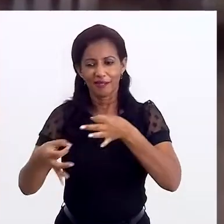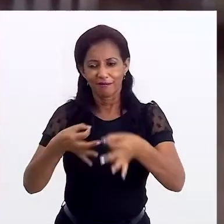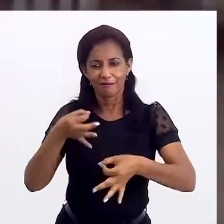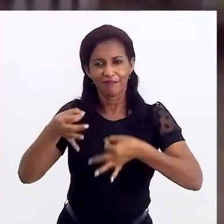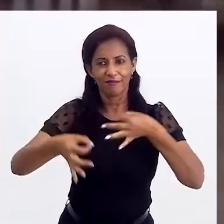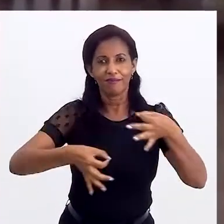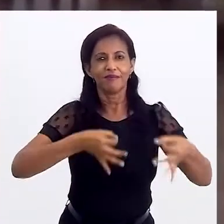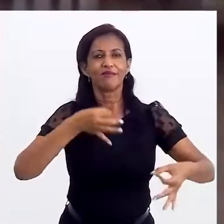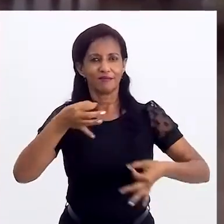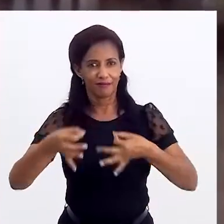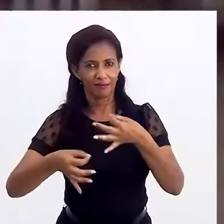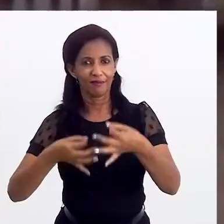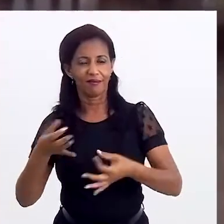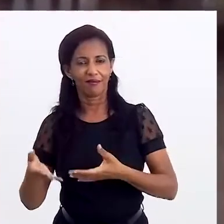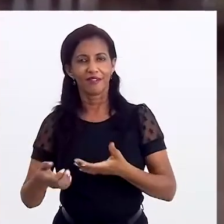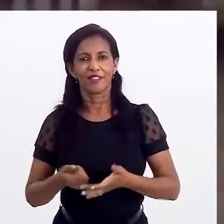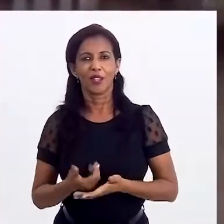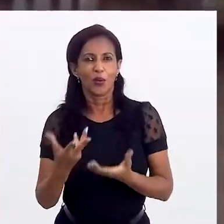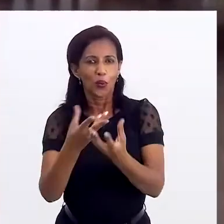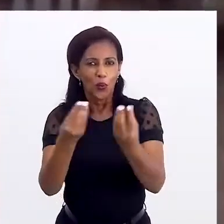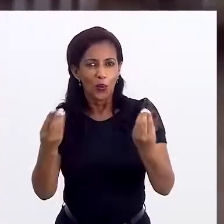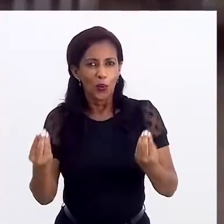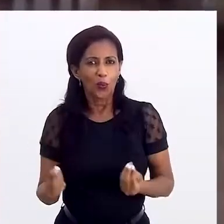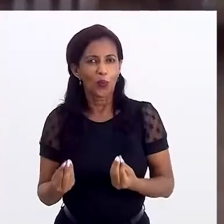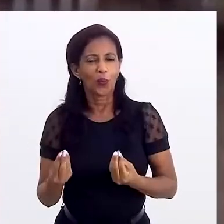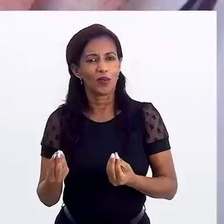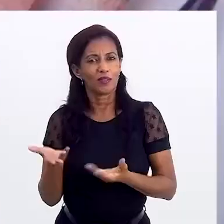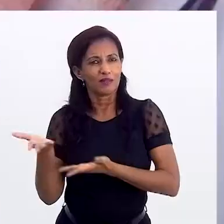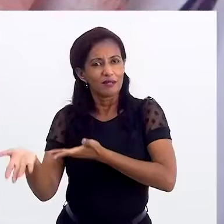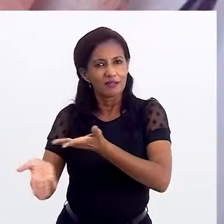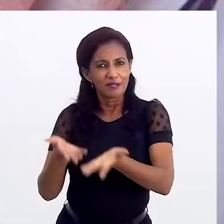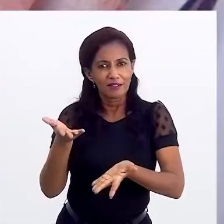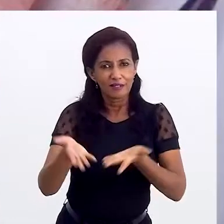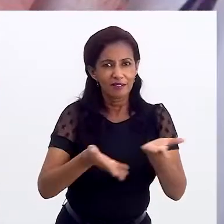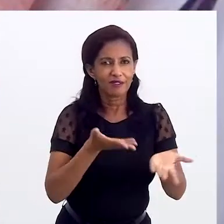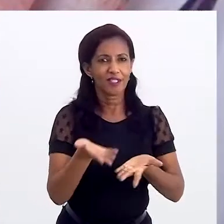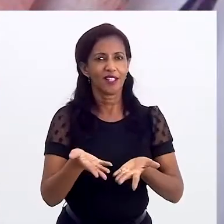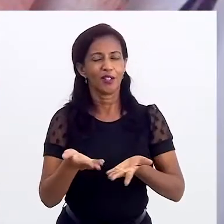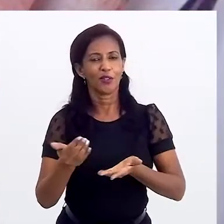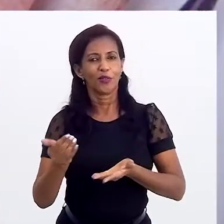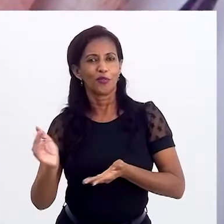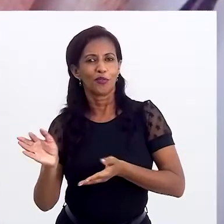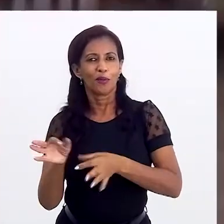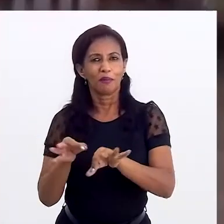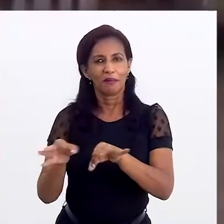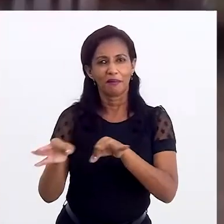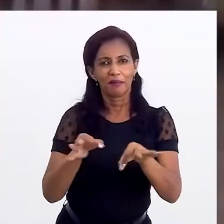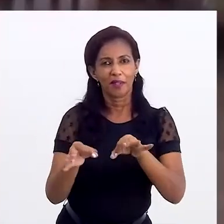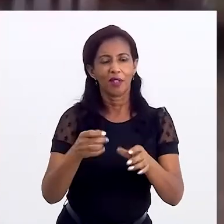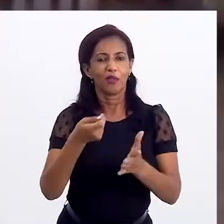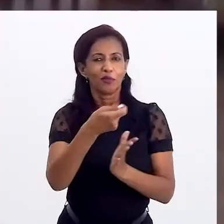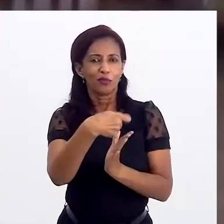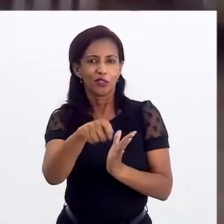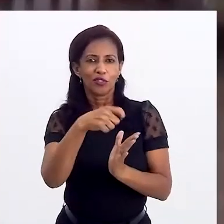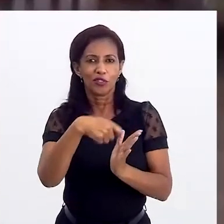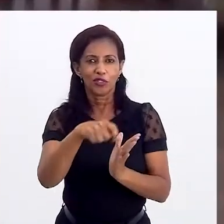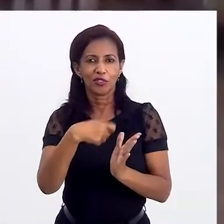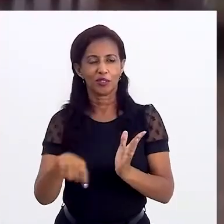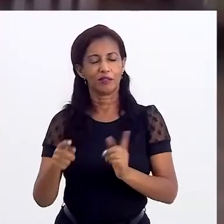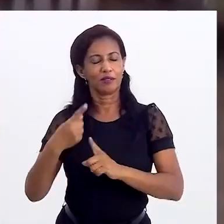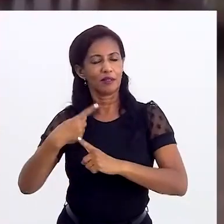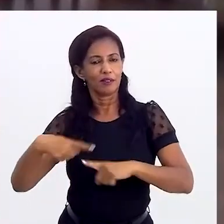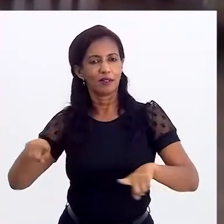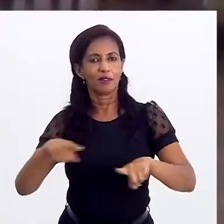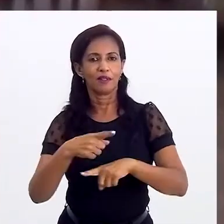acordes dedilhados, com muita delicadeza, fui criando e escrevendo os versos da canção,